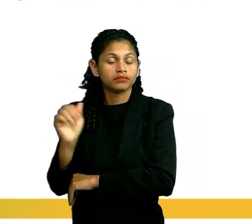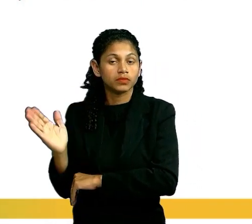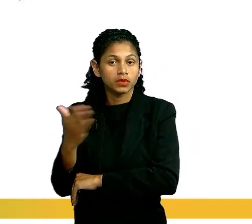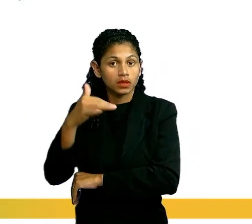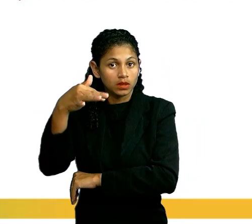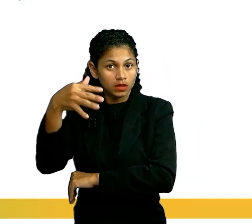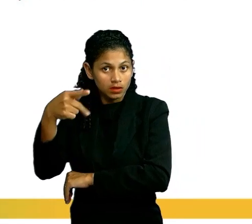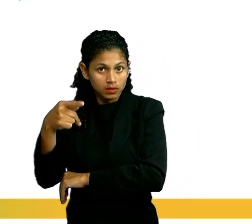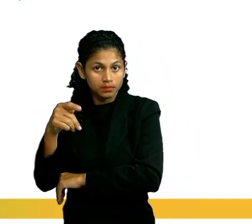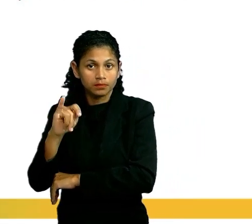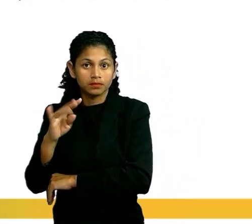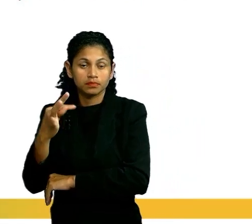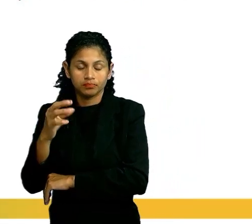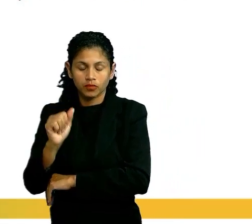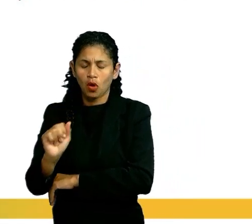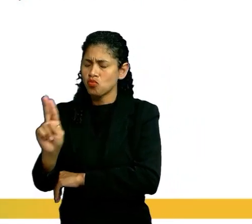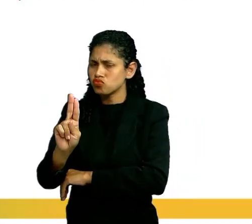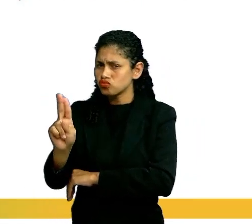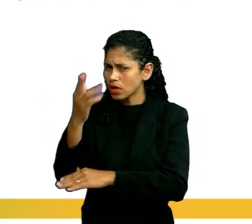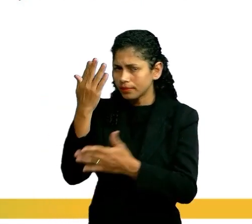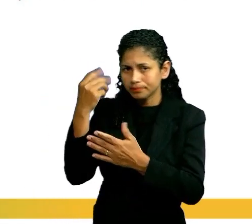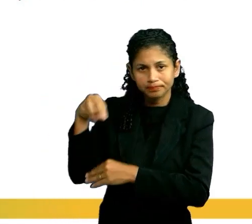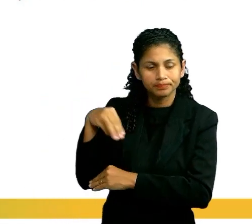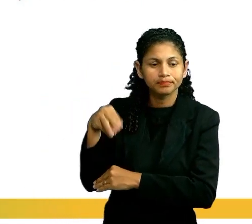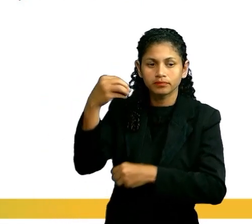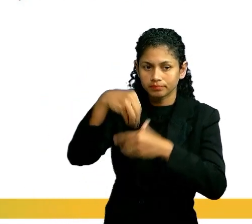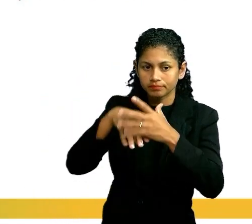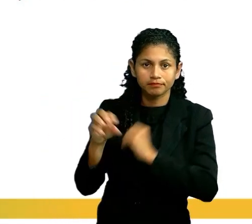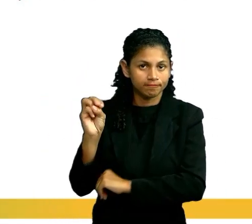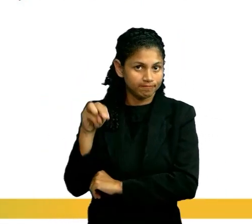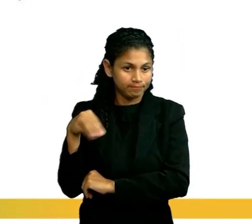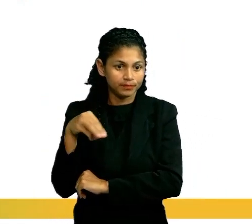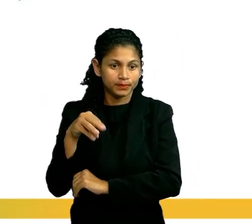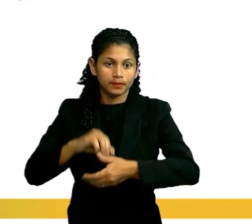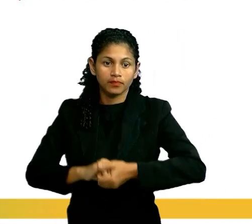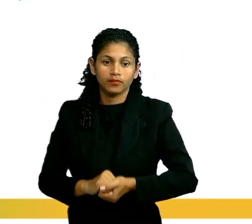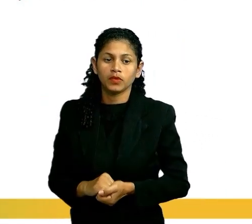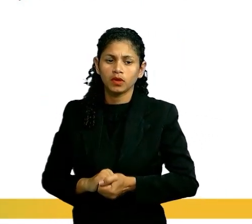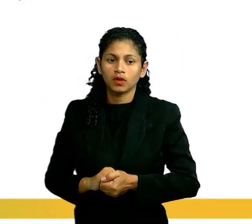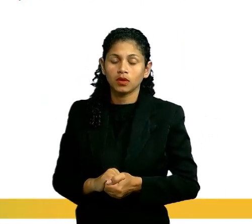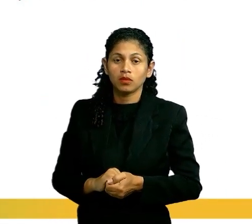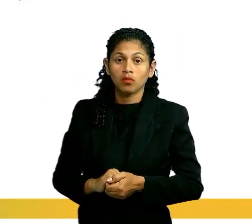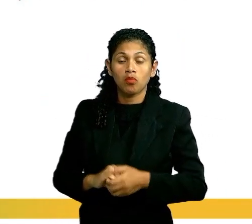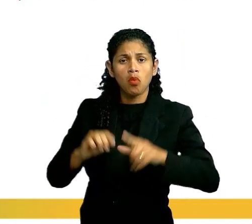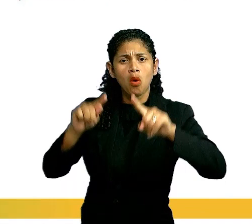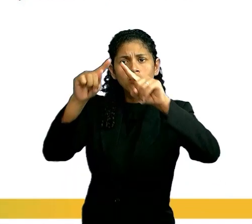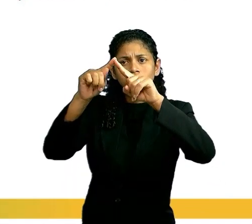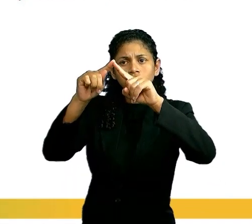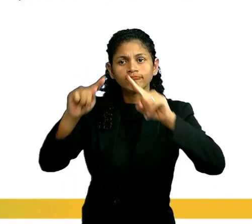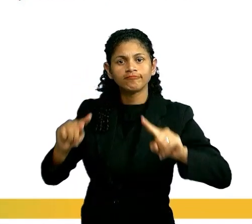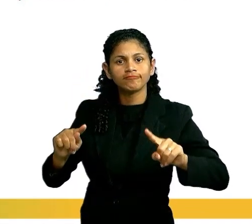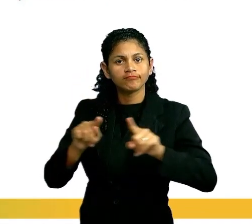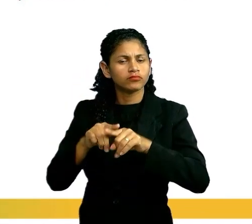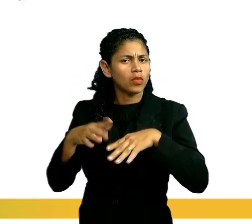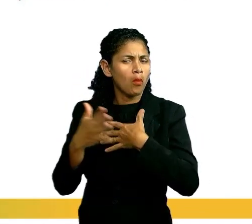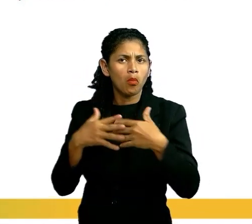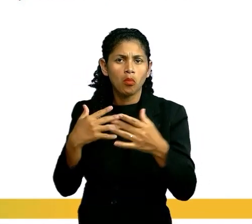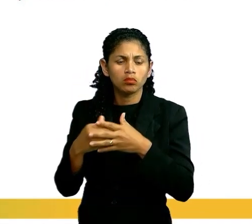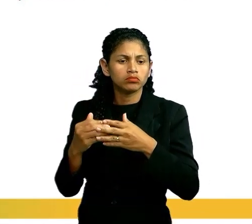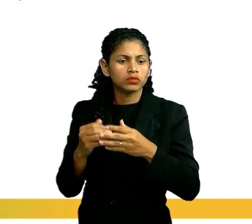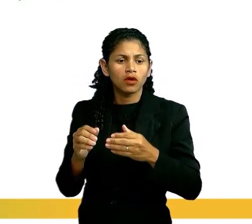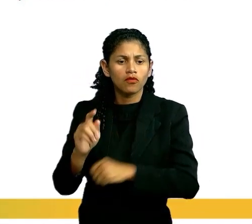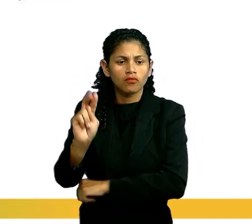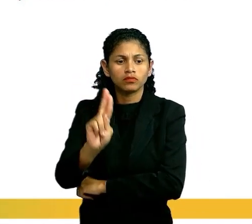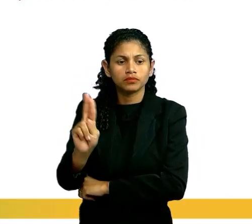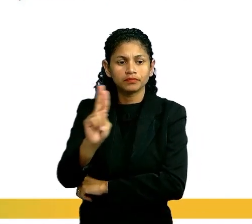triângulo retângulo se relacionam da seguinte maneira. Dado um triângulo qualquer, eu vou pegar os dois catetos aqui, ó. Se